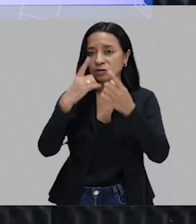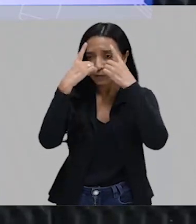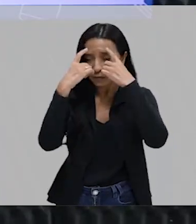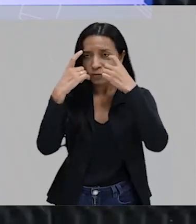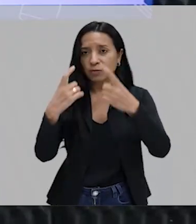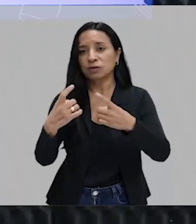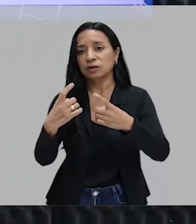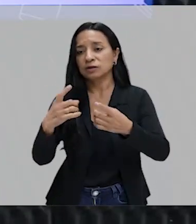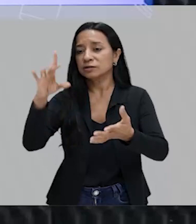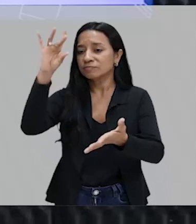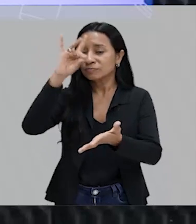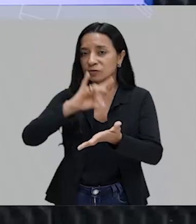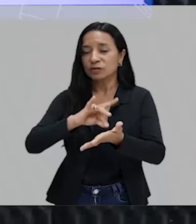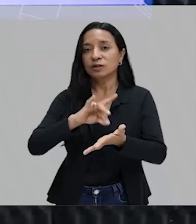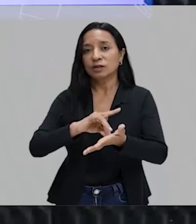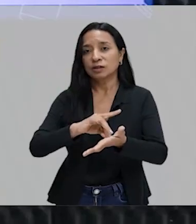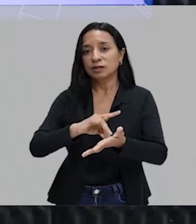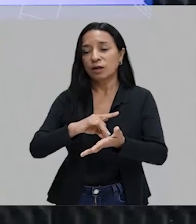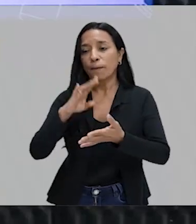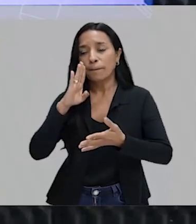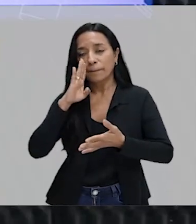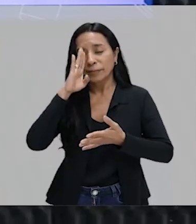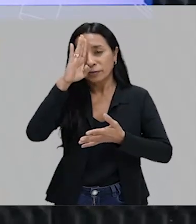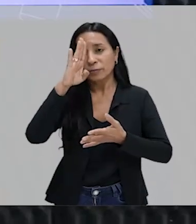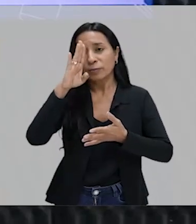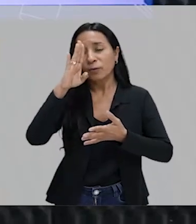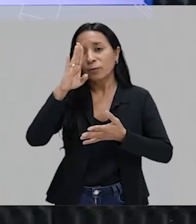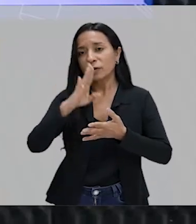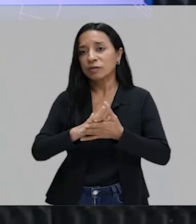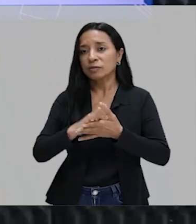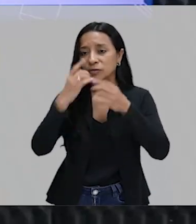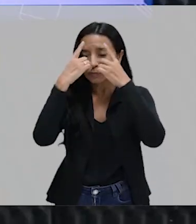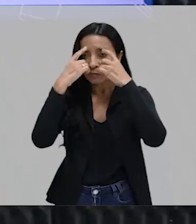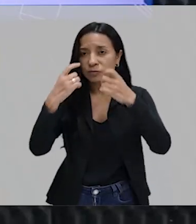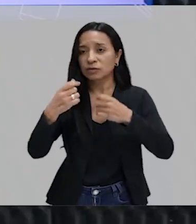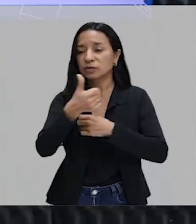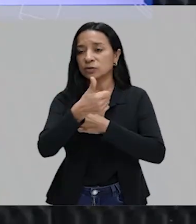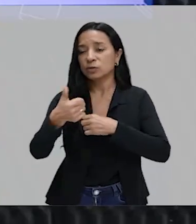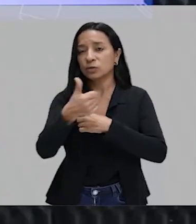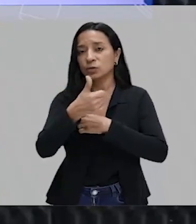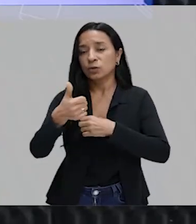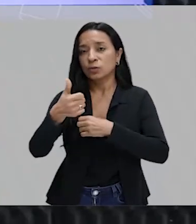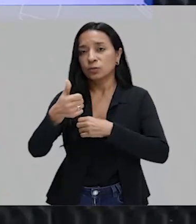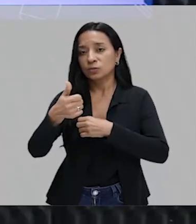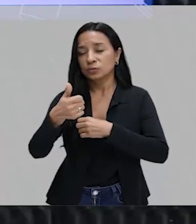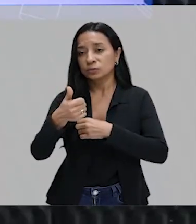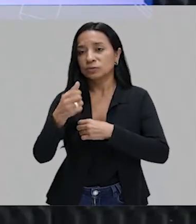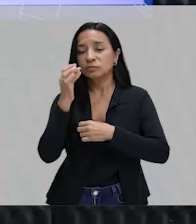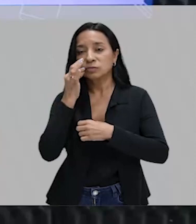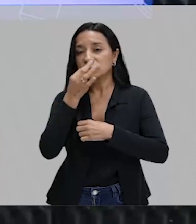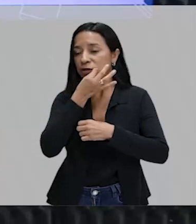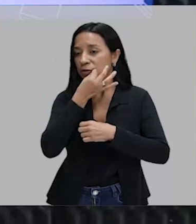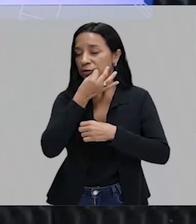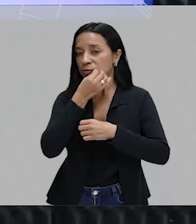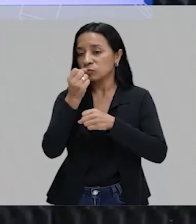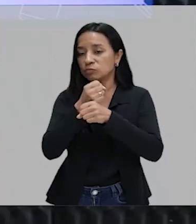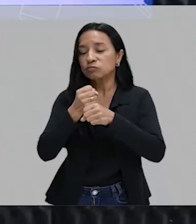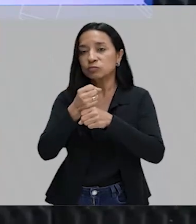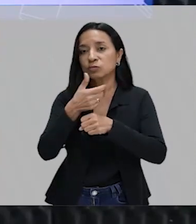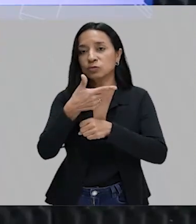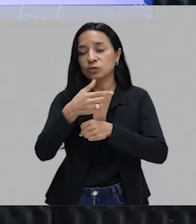como principalmente os atentados de 11 de setembro de 2001, que ocorre dentro dessa nova